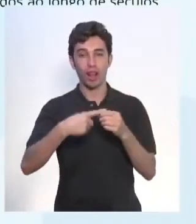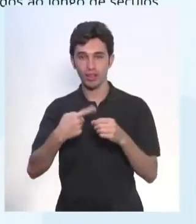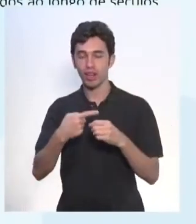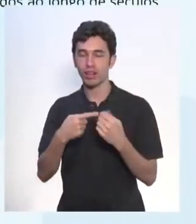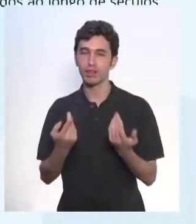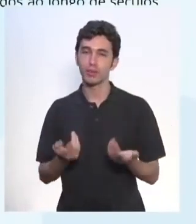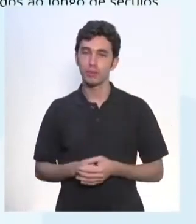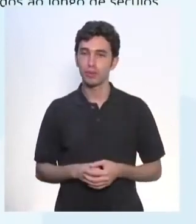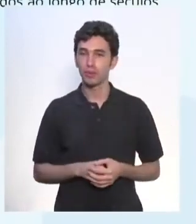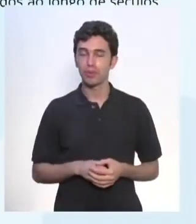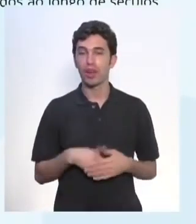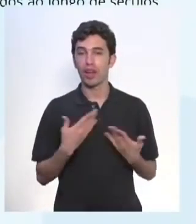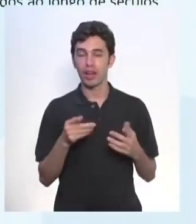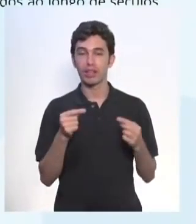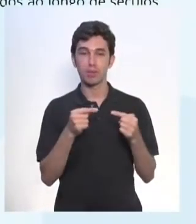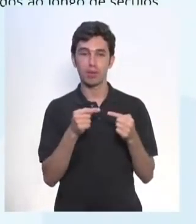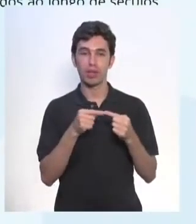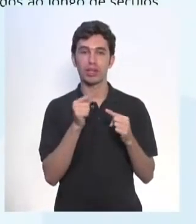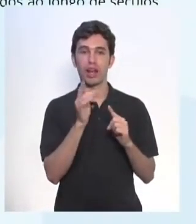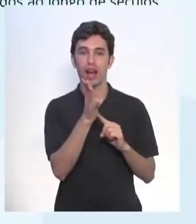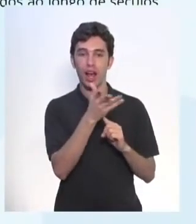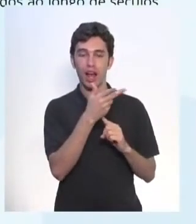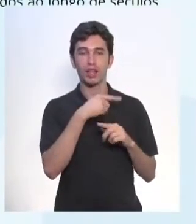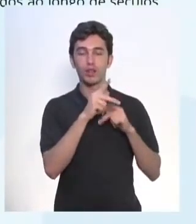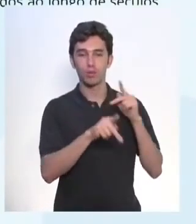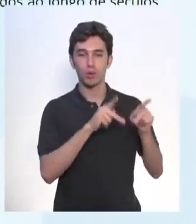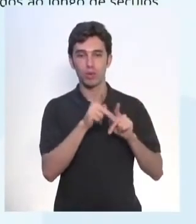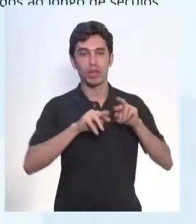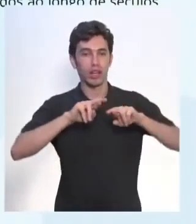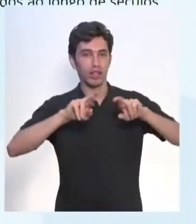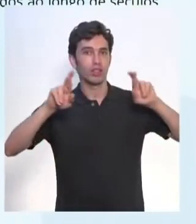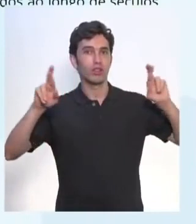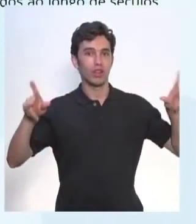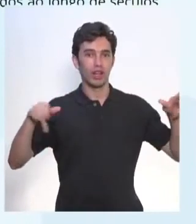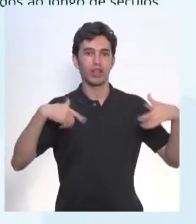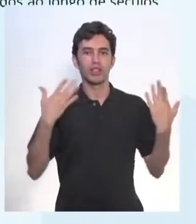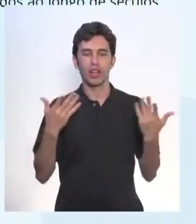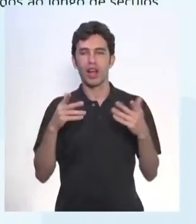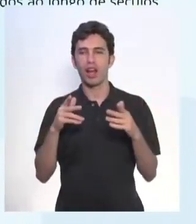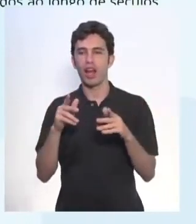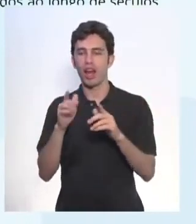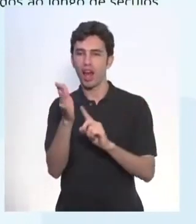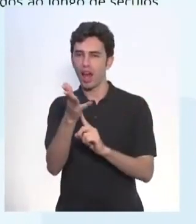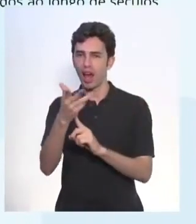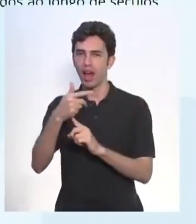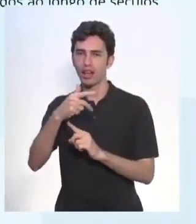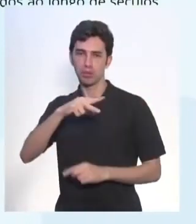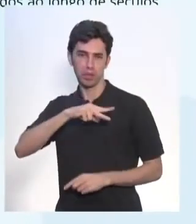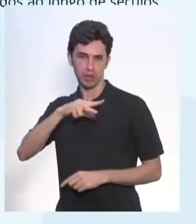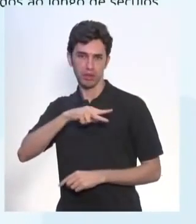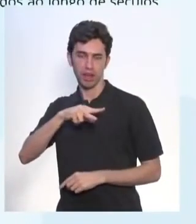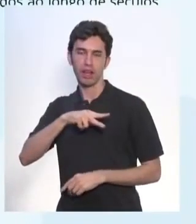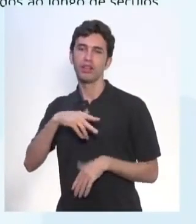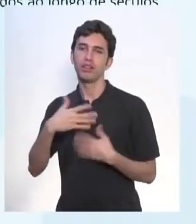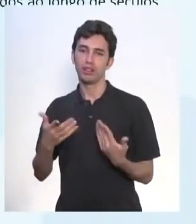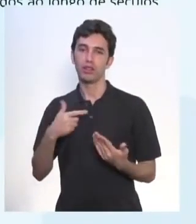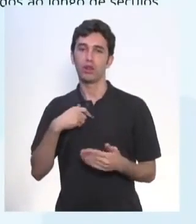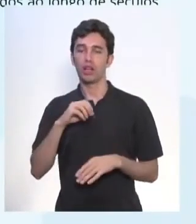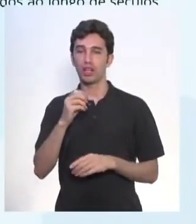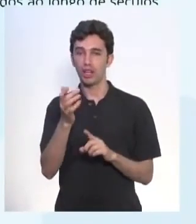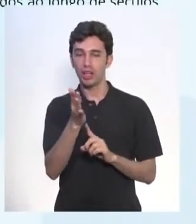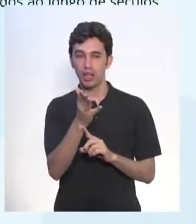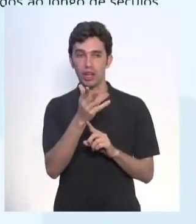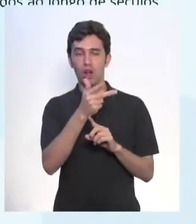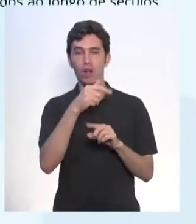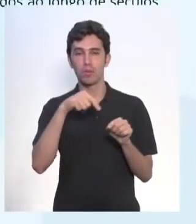bom? Essa é a arte pública, que diferencia-se, como a gente já sabe, da arte privada, que é aquela arte, né, aquela obra que